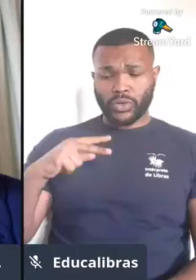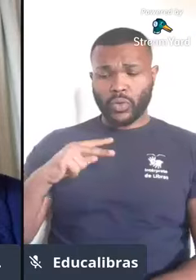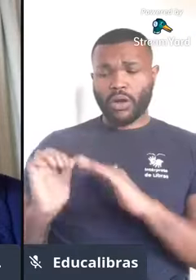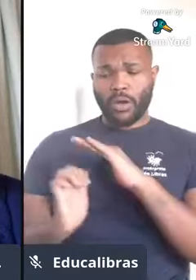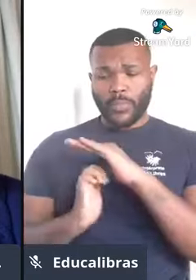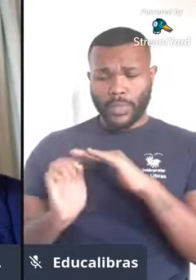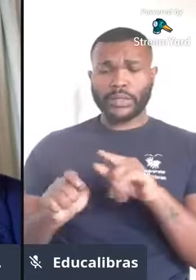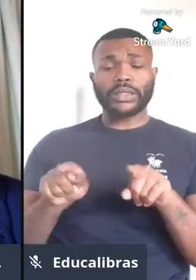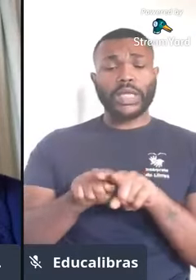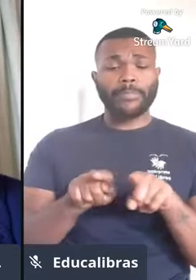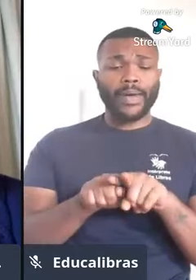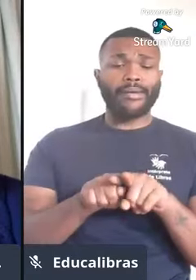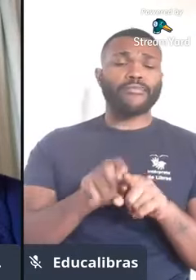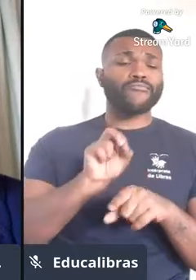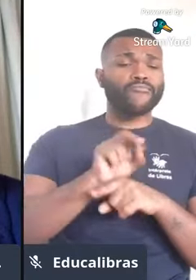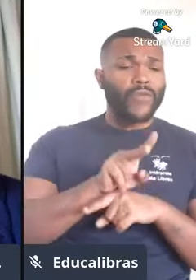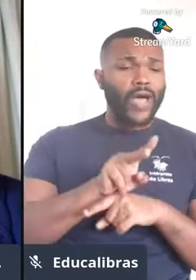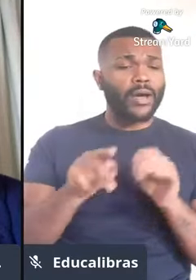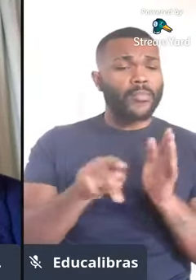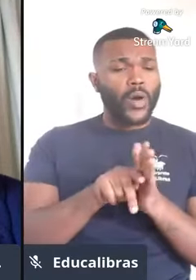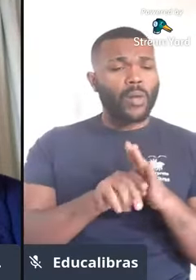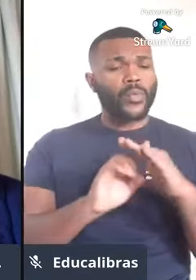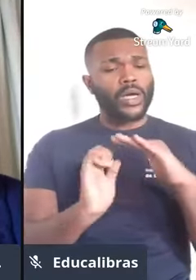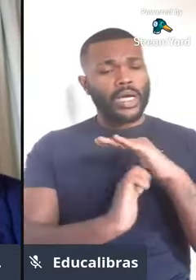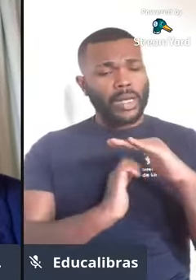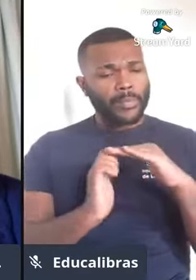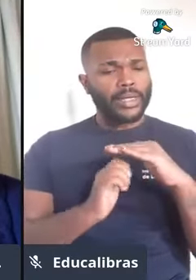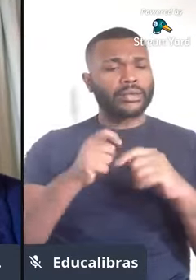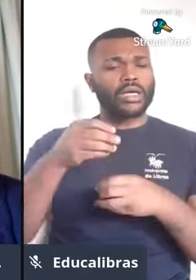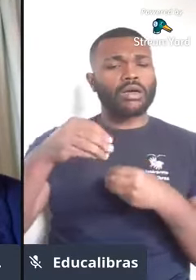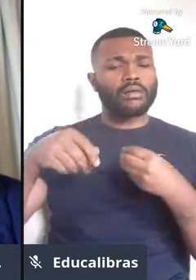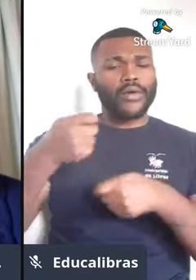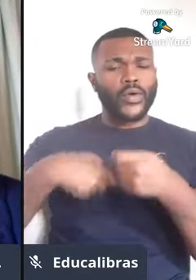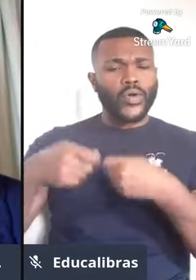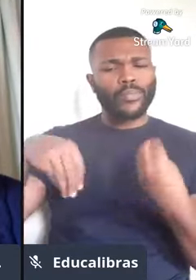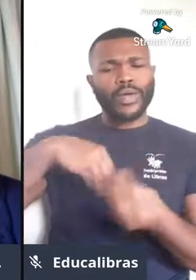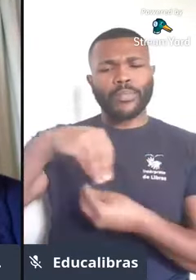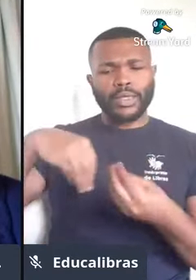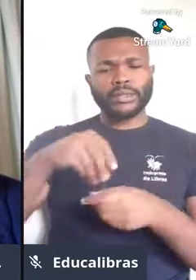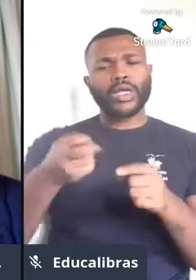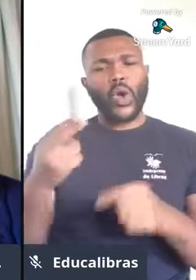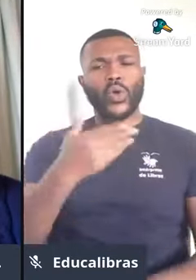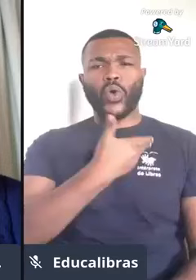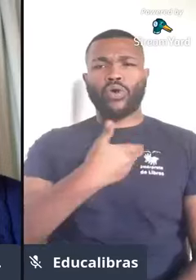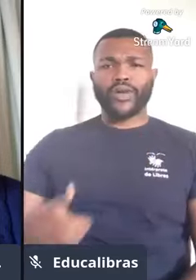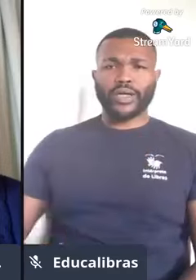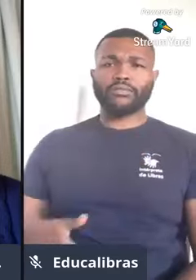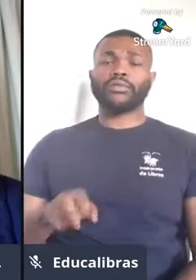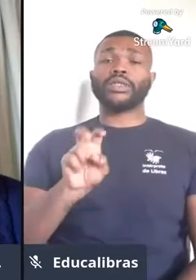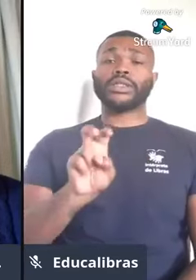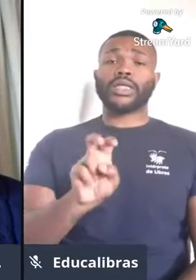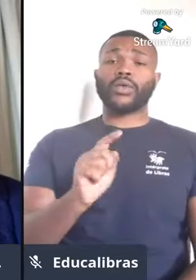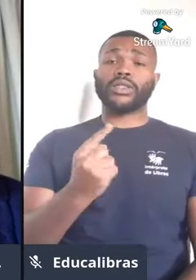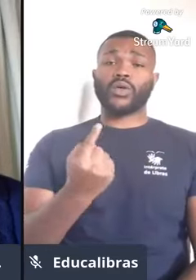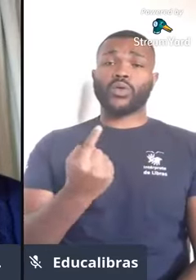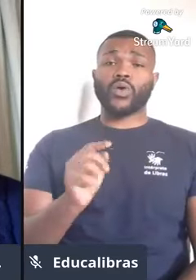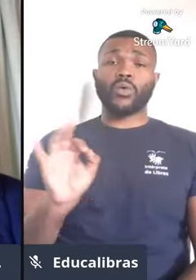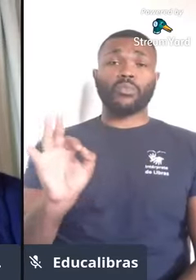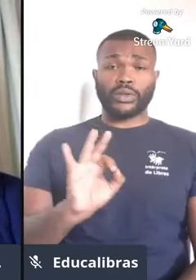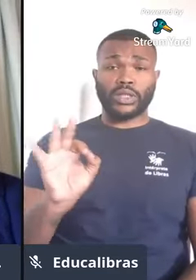dos órgãos públicos, das empresas de economia mista, 51% das vagas previstas. Se